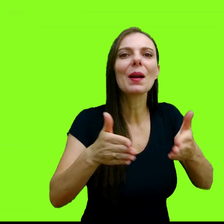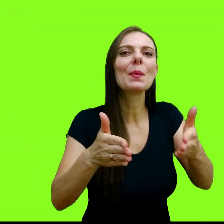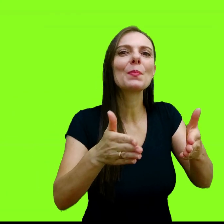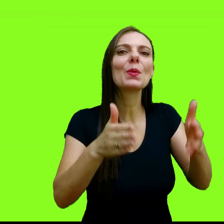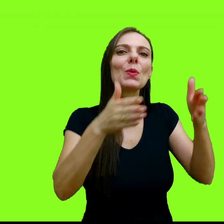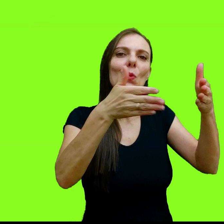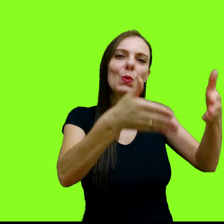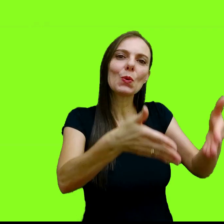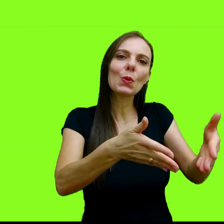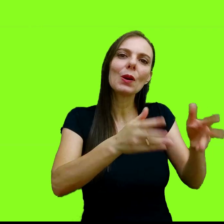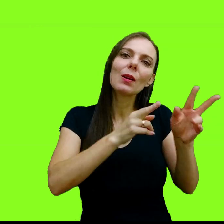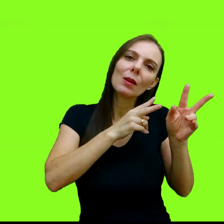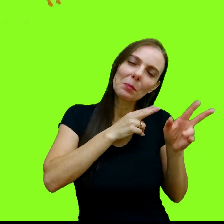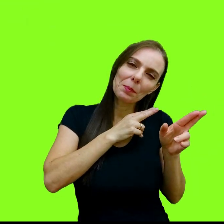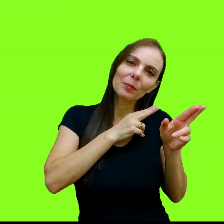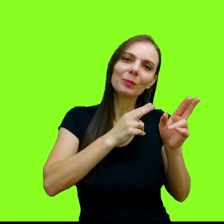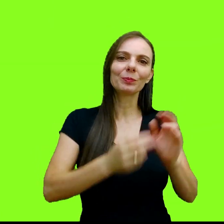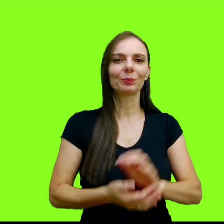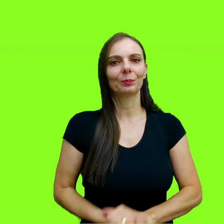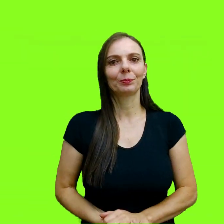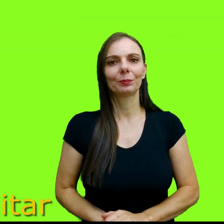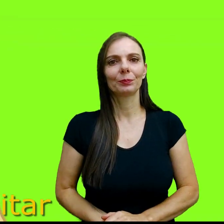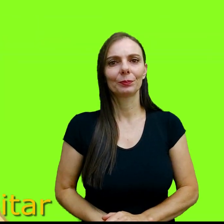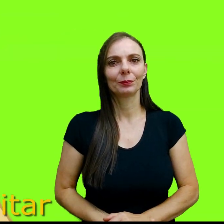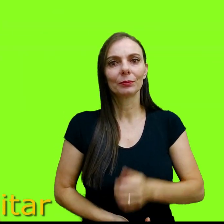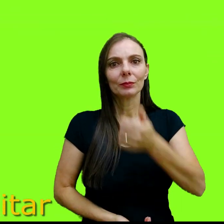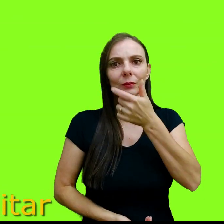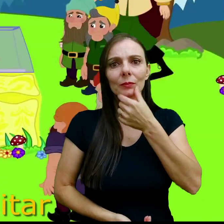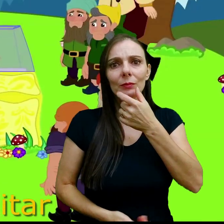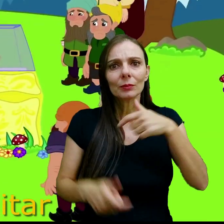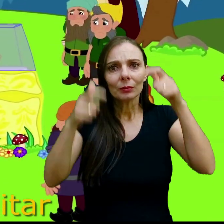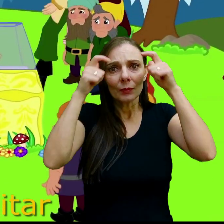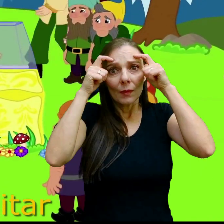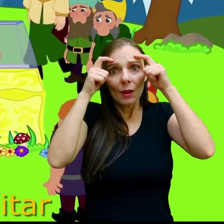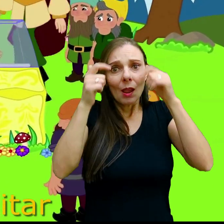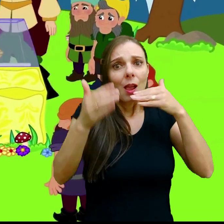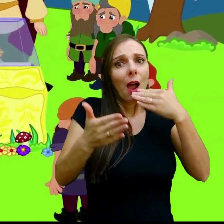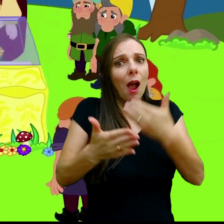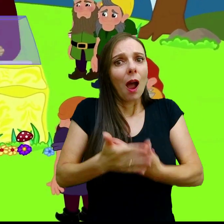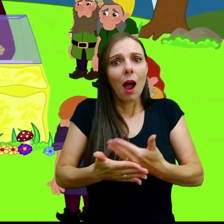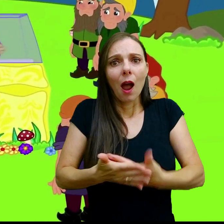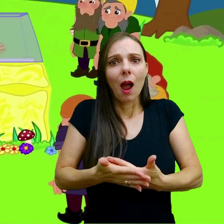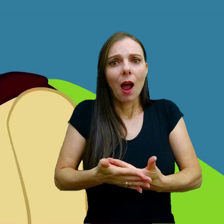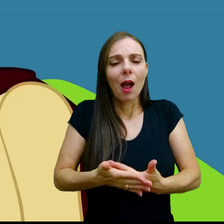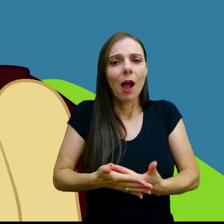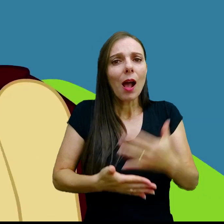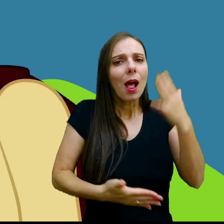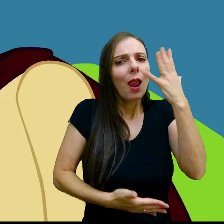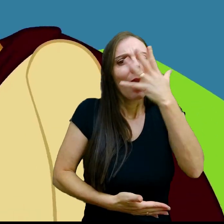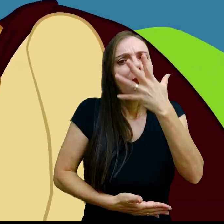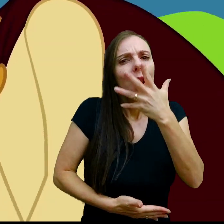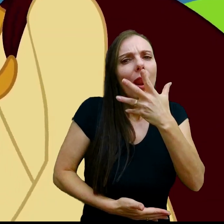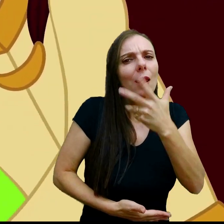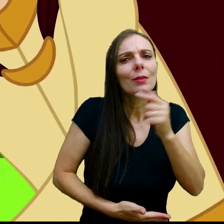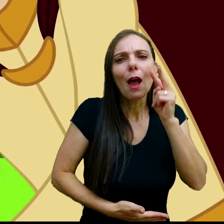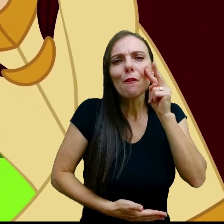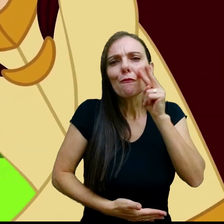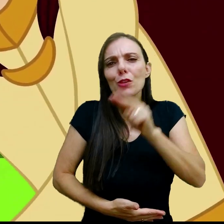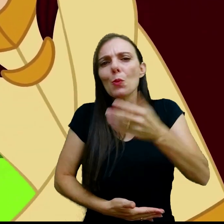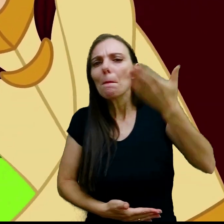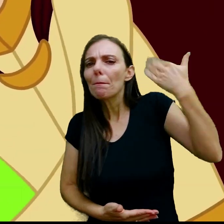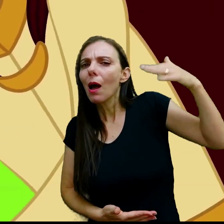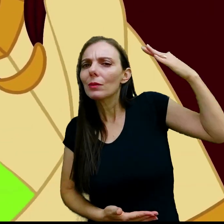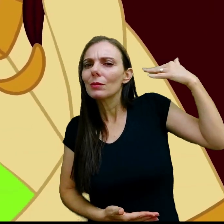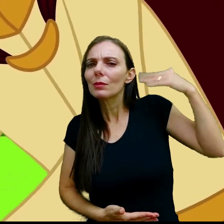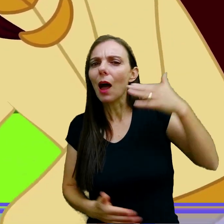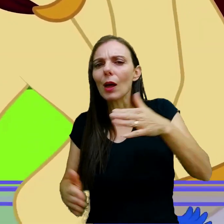ele o caminho até o caixão de vidro onde ela dormia. O príncipe não podia acreditar no que via. A linda princesa que ele havia